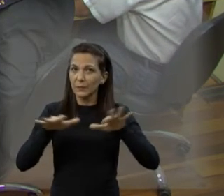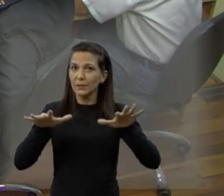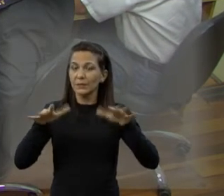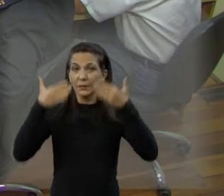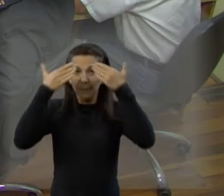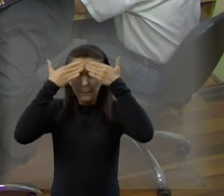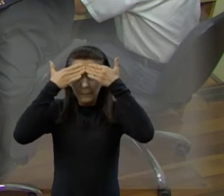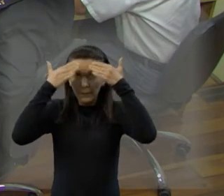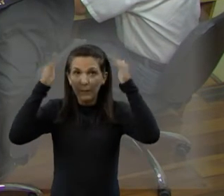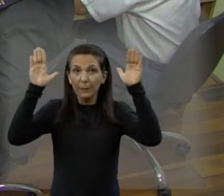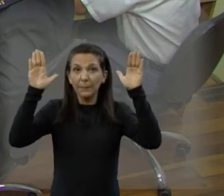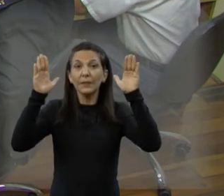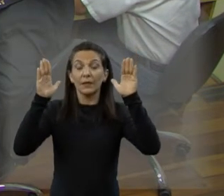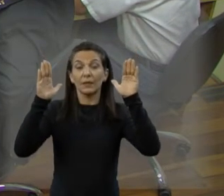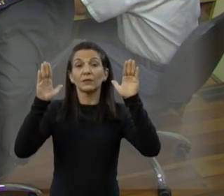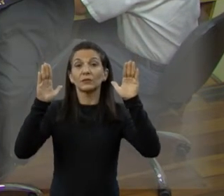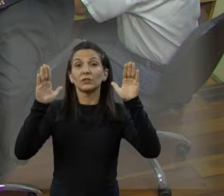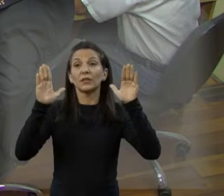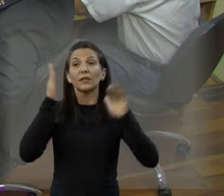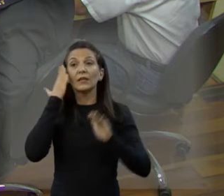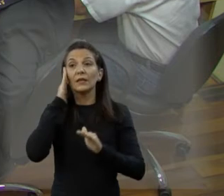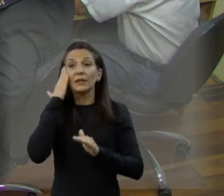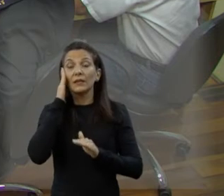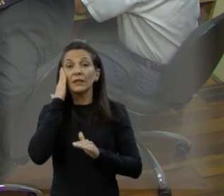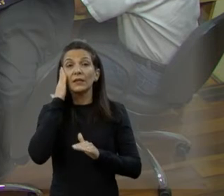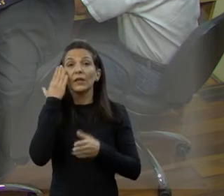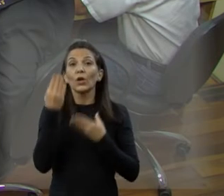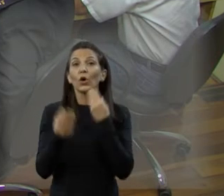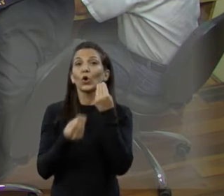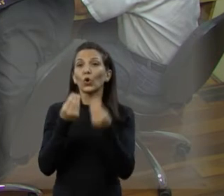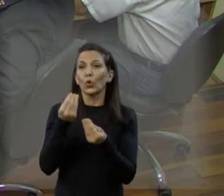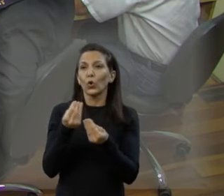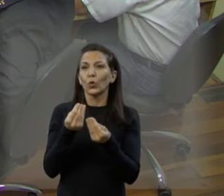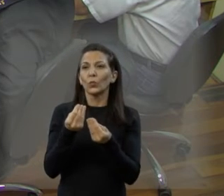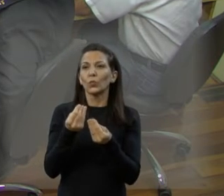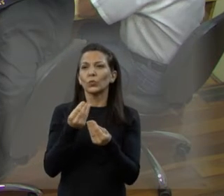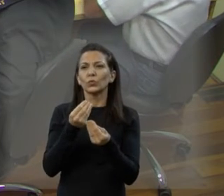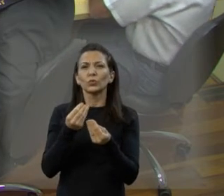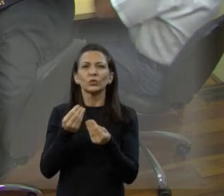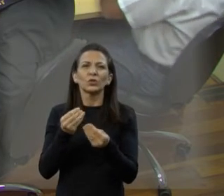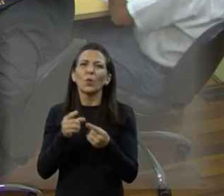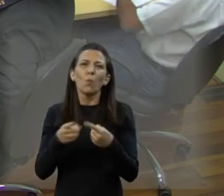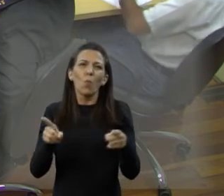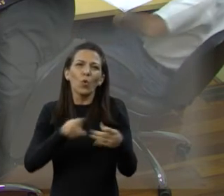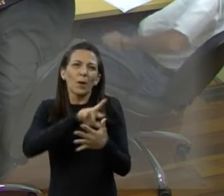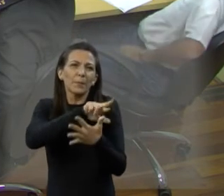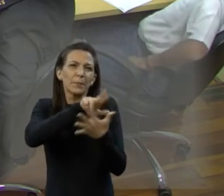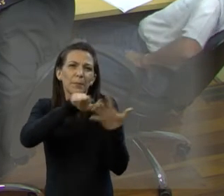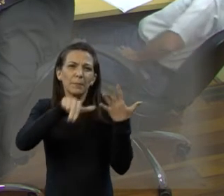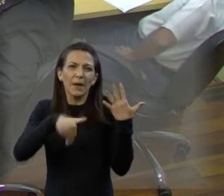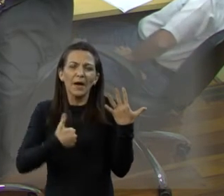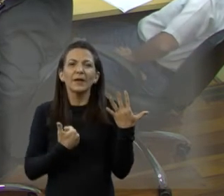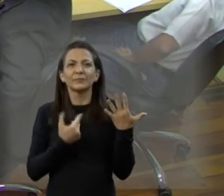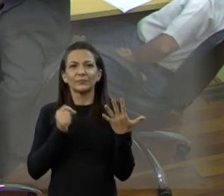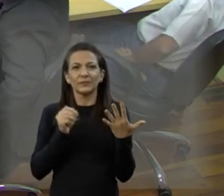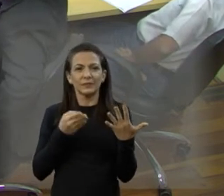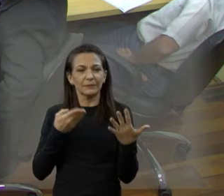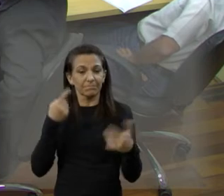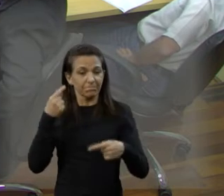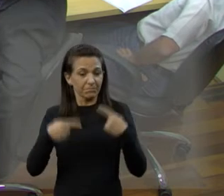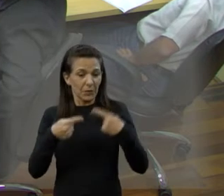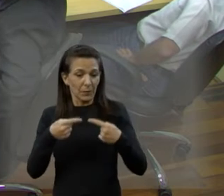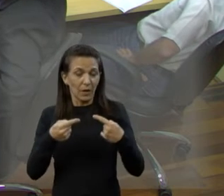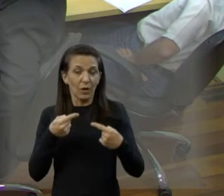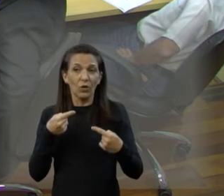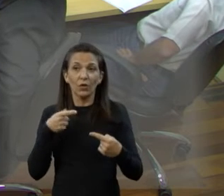entendimento a gente conseguir diversificar para outros gêneros musicais do gosto ao do gosto bem porque parece que foi por aí que caiu